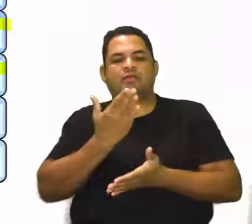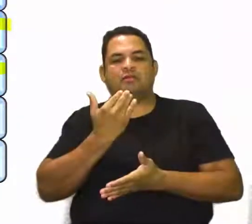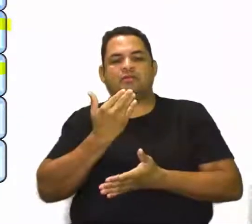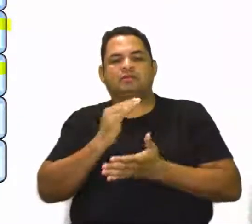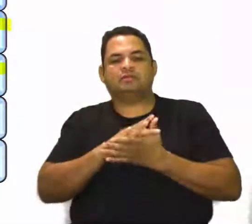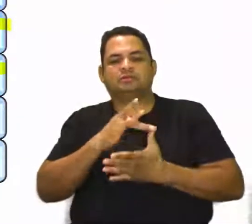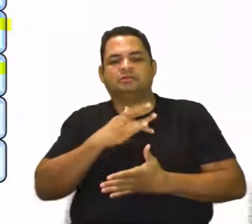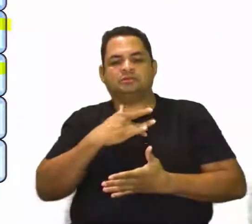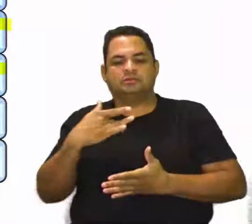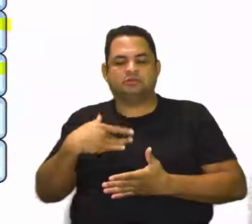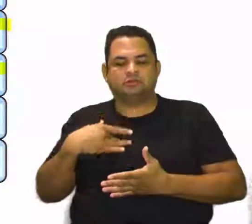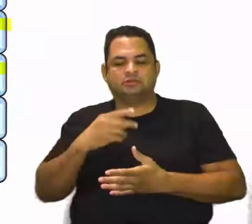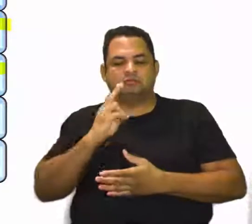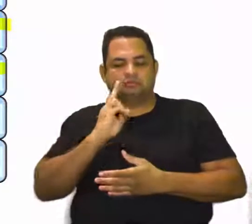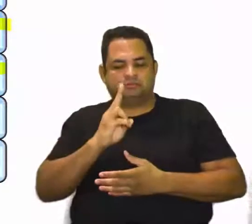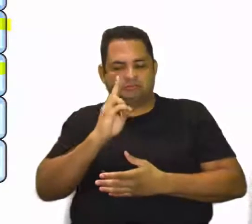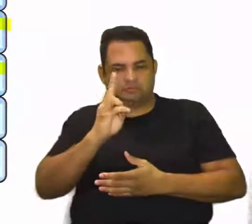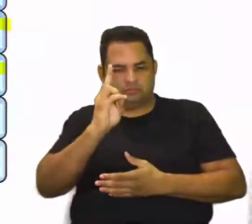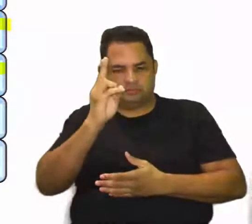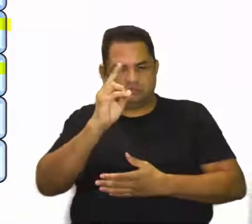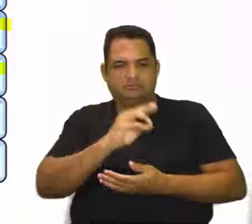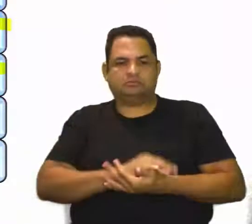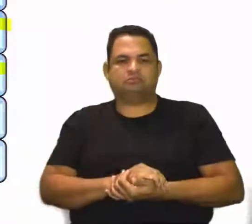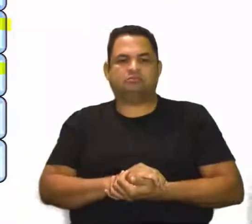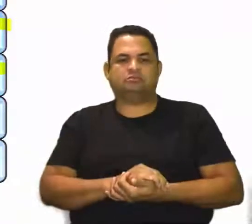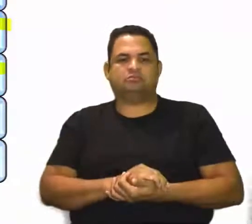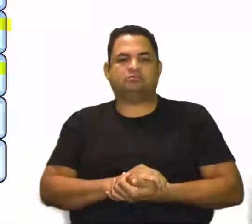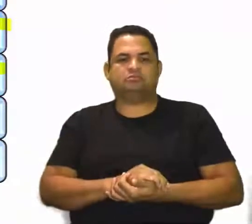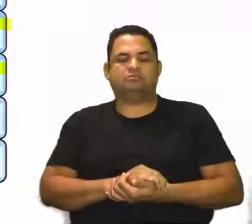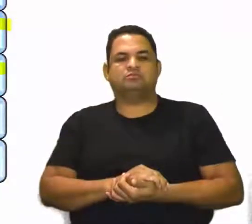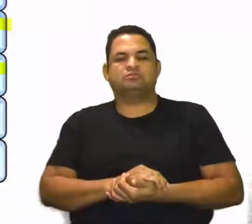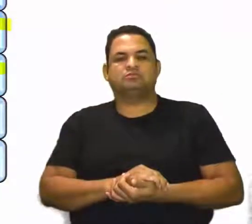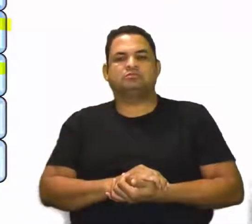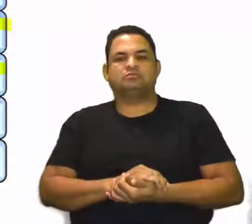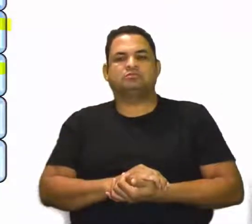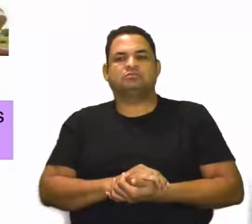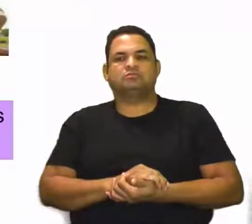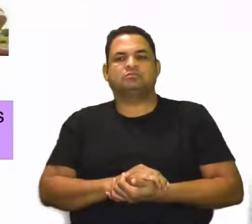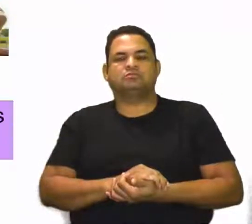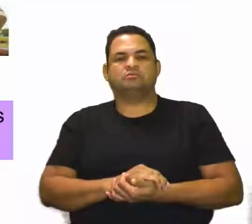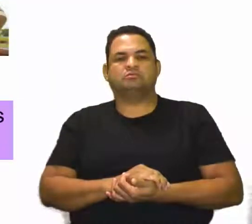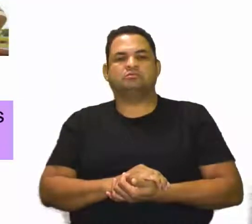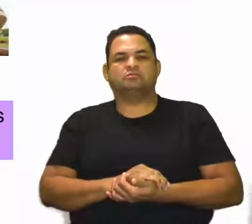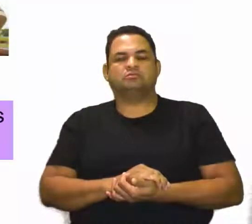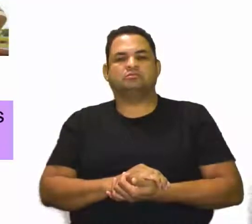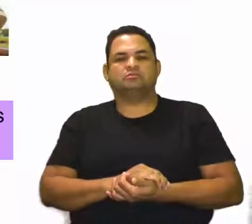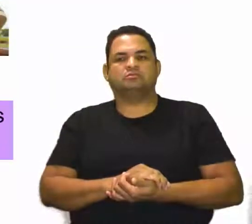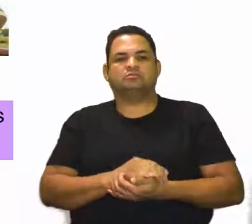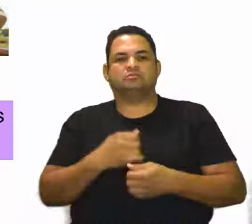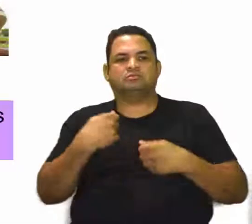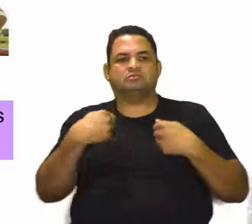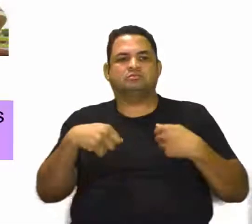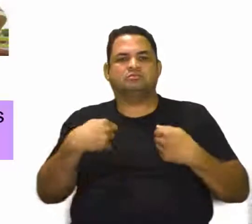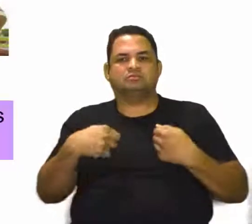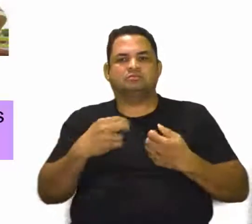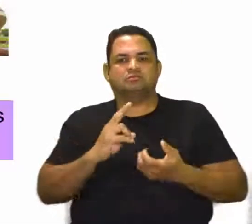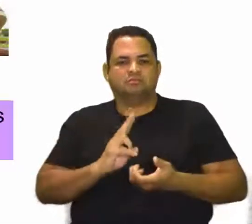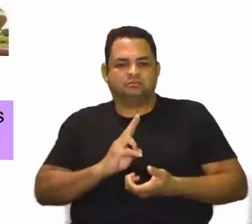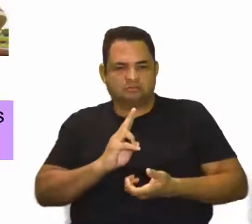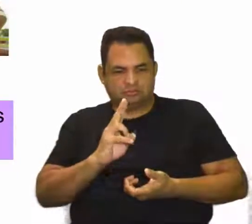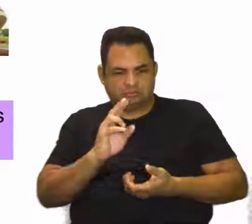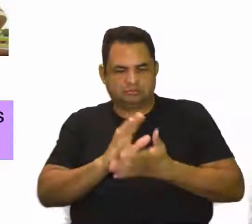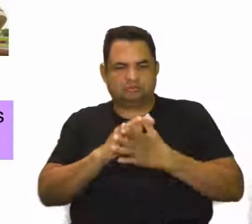a alimentação tem que ser saudável e tem que ser regular. Perfeito, então vamos seguir. Aí eu preciso que durante